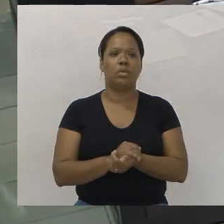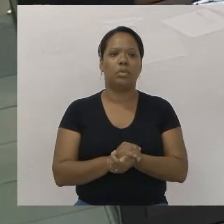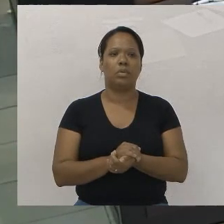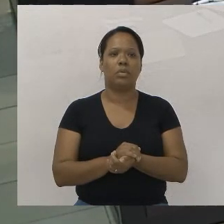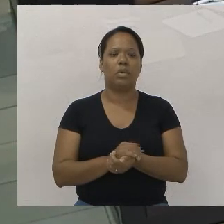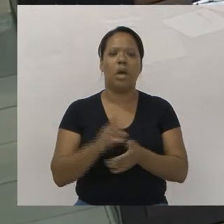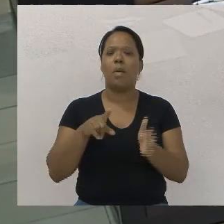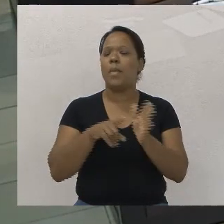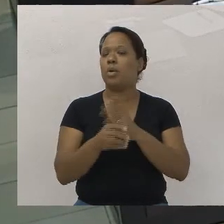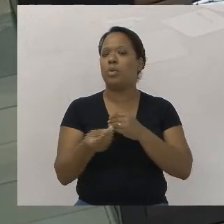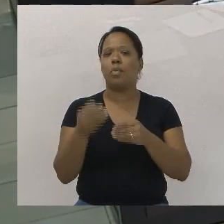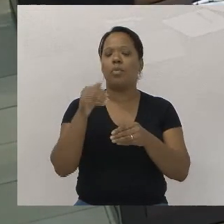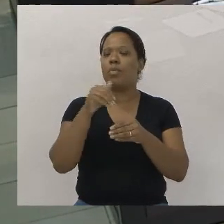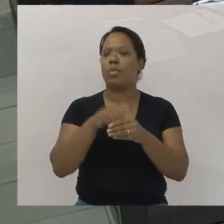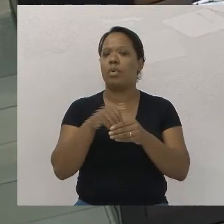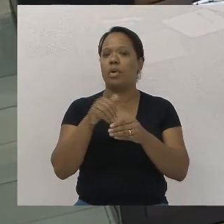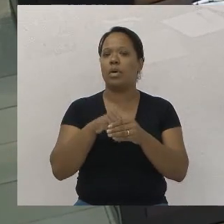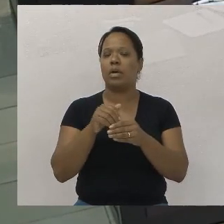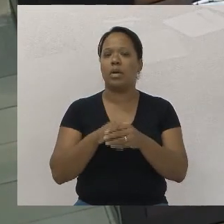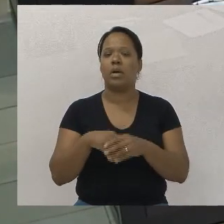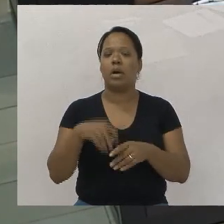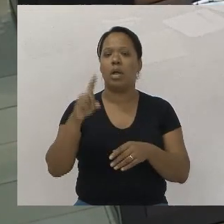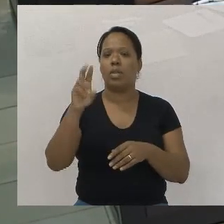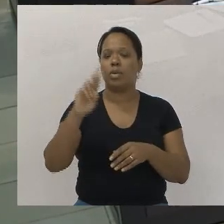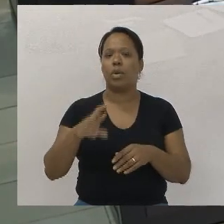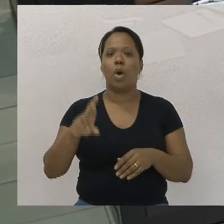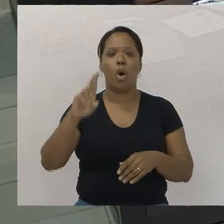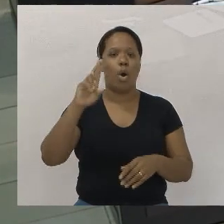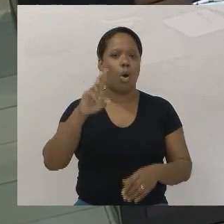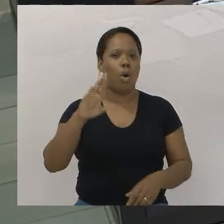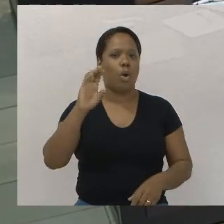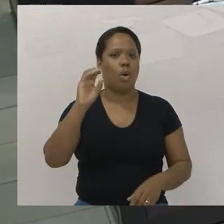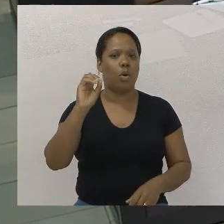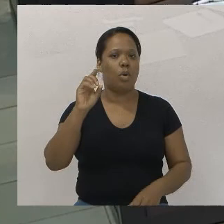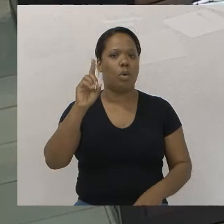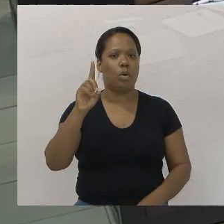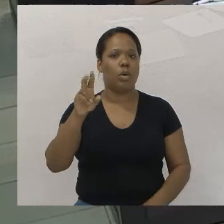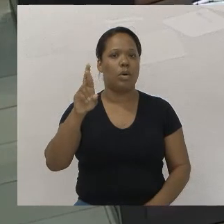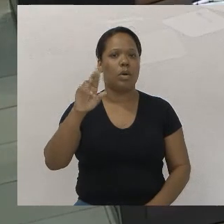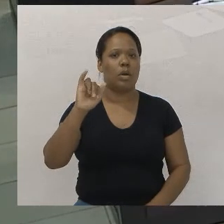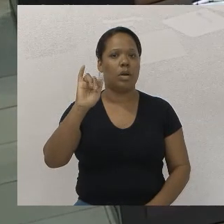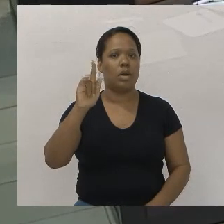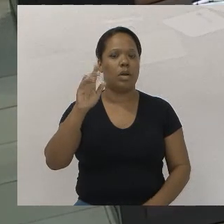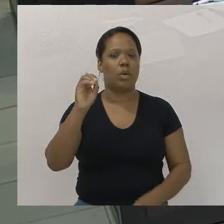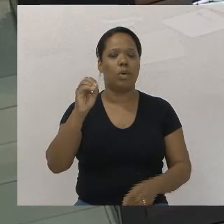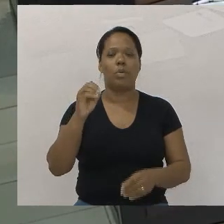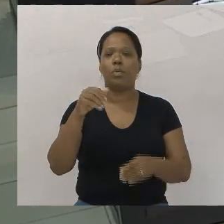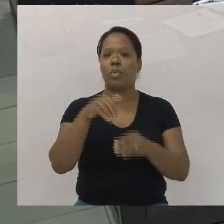como vó do vereador doutor rodrigo salomon favorável